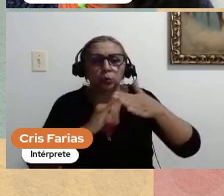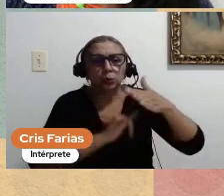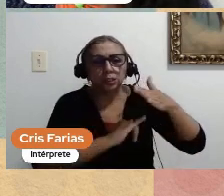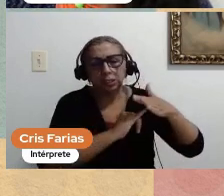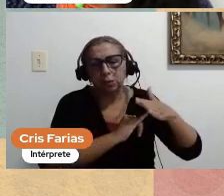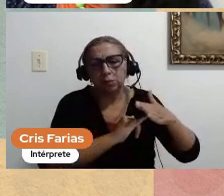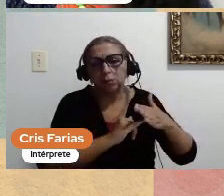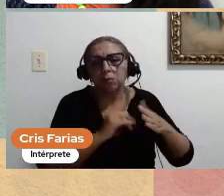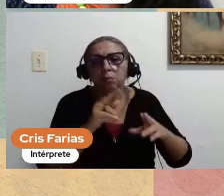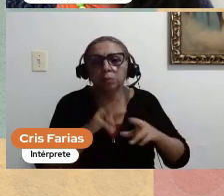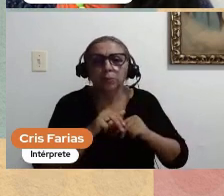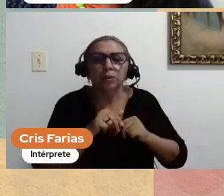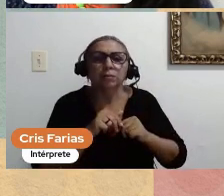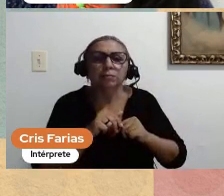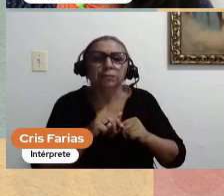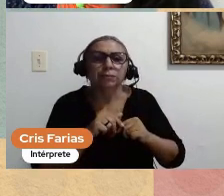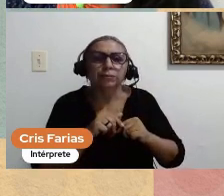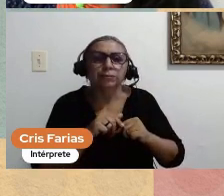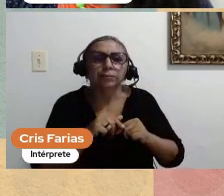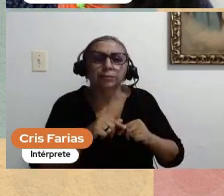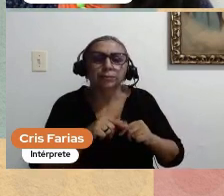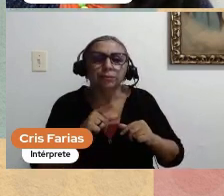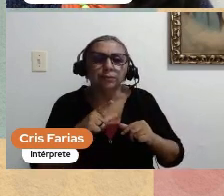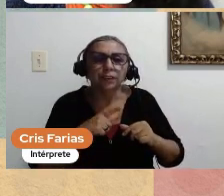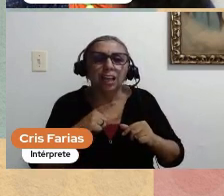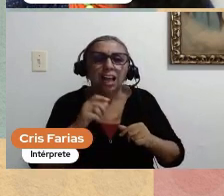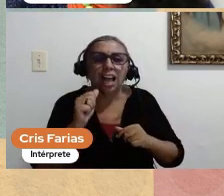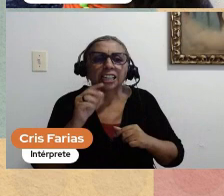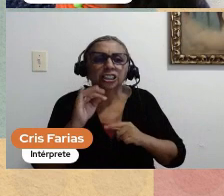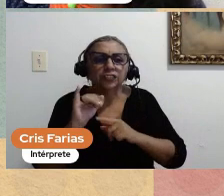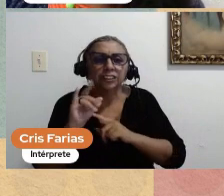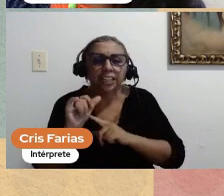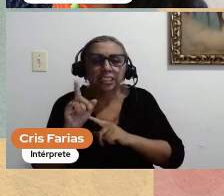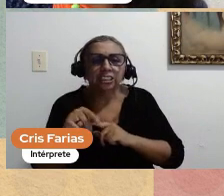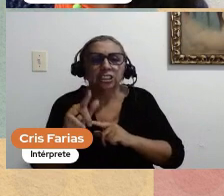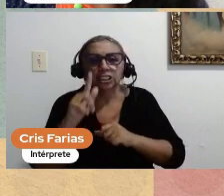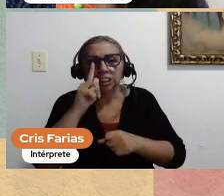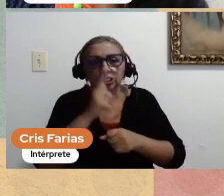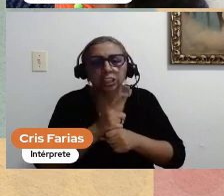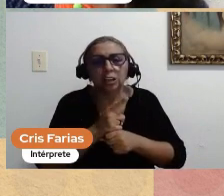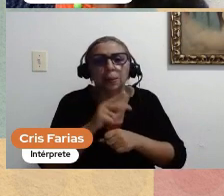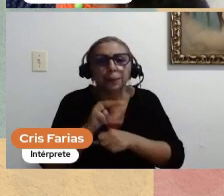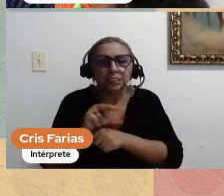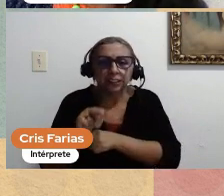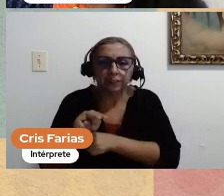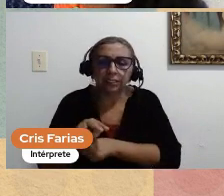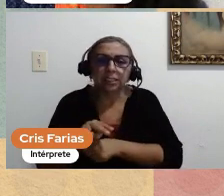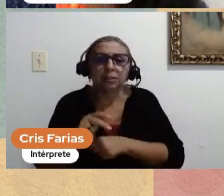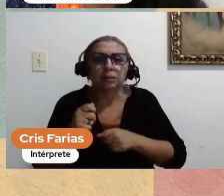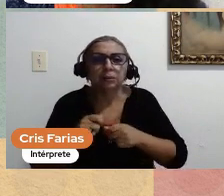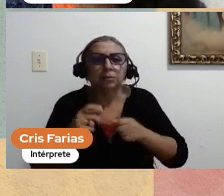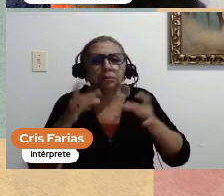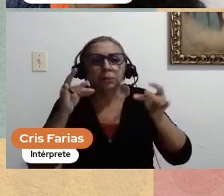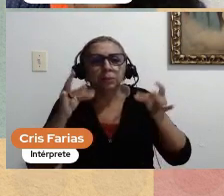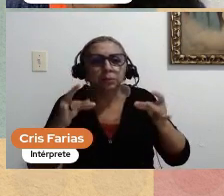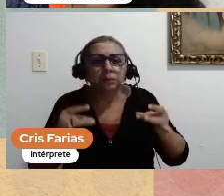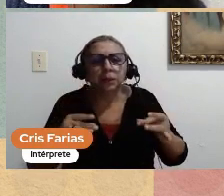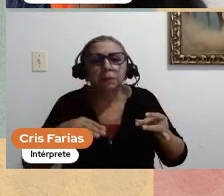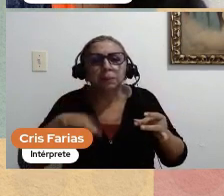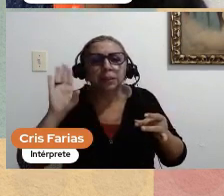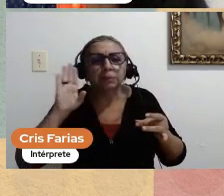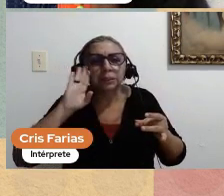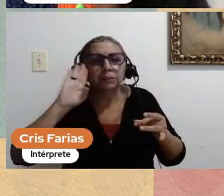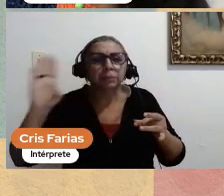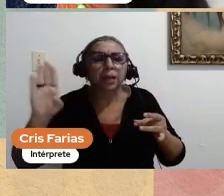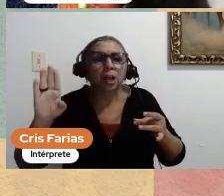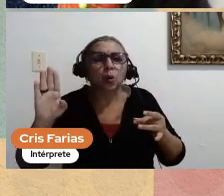justamente porque para as atividades de gestão e preservação ele especifica os principais critérios